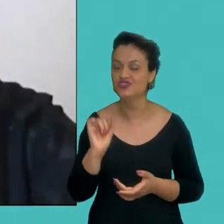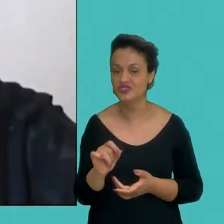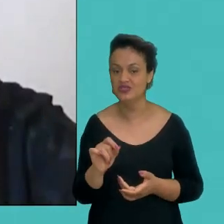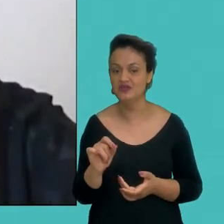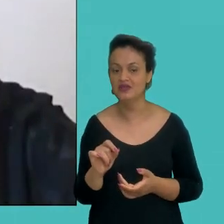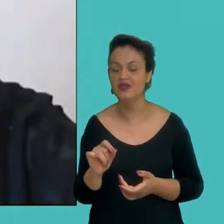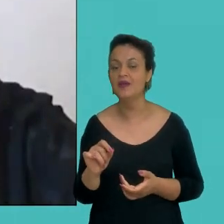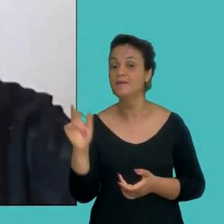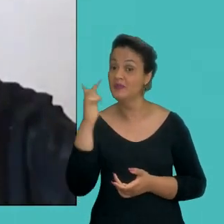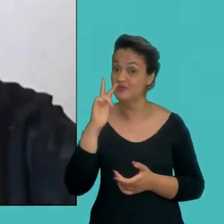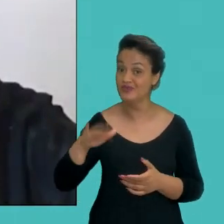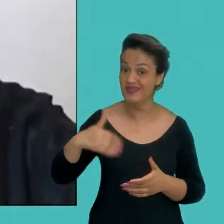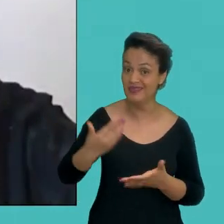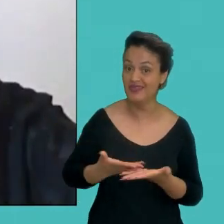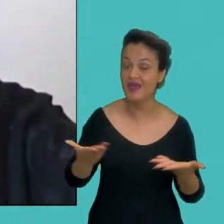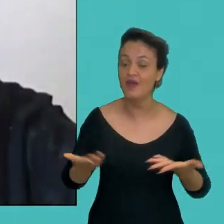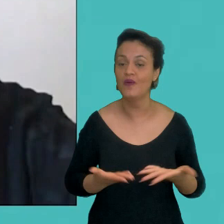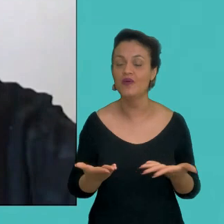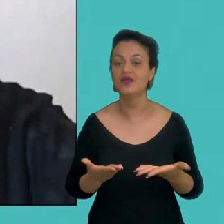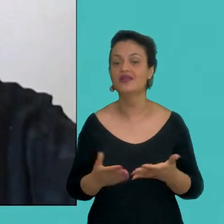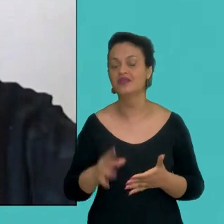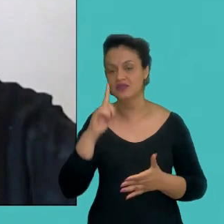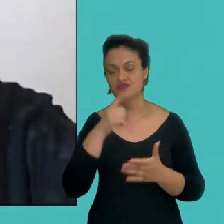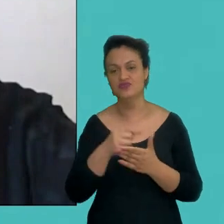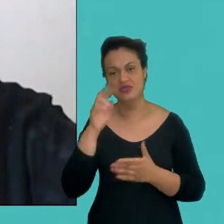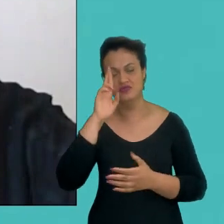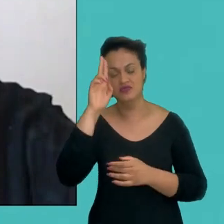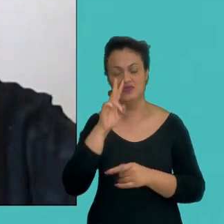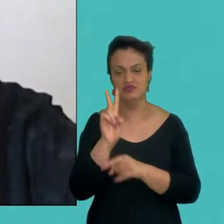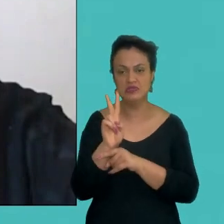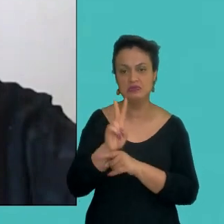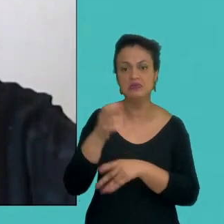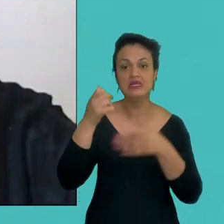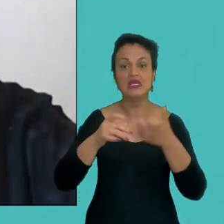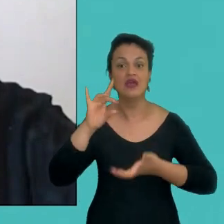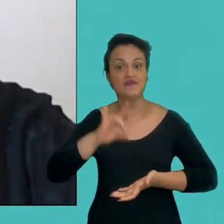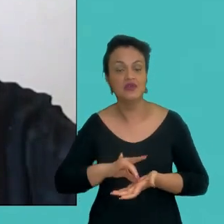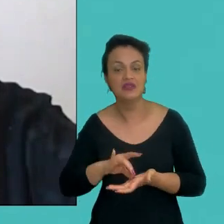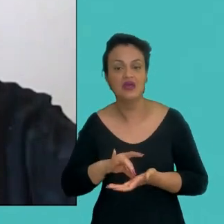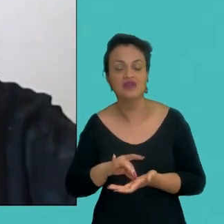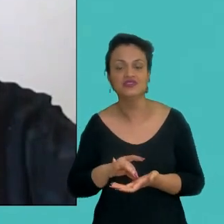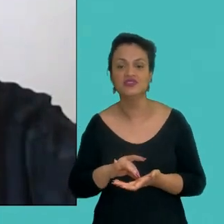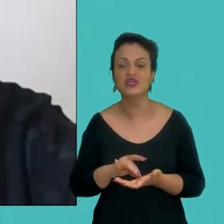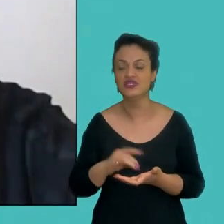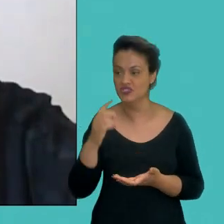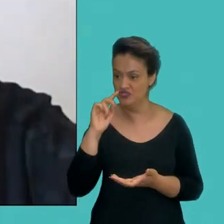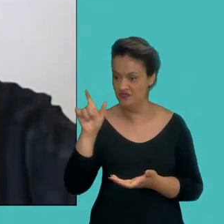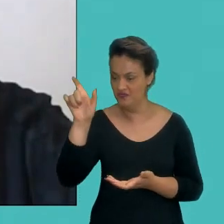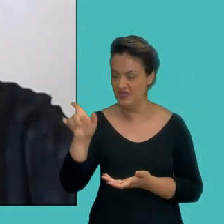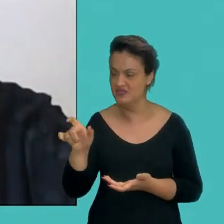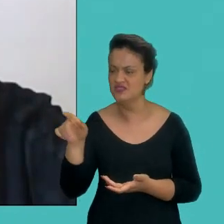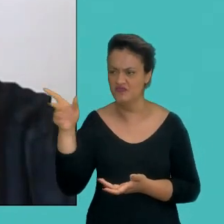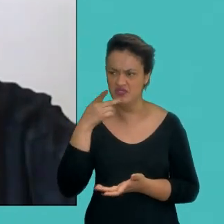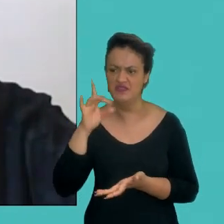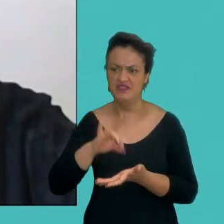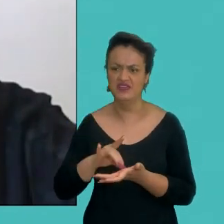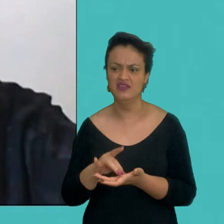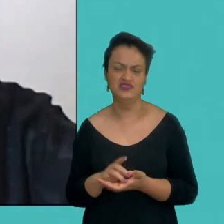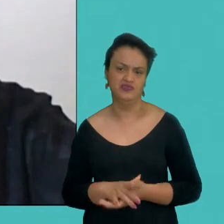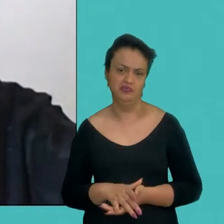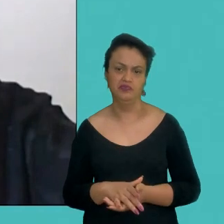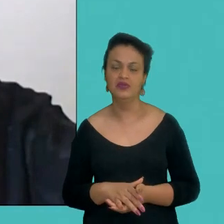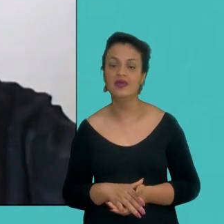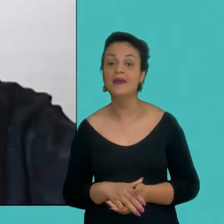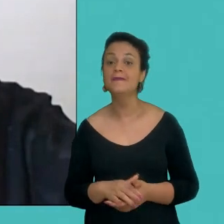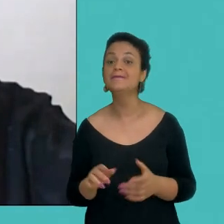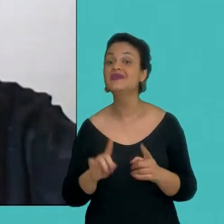ao fato dos que até aqui estabelecidos eram como guardiões da veracidade não são mais vistos como tais. Mas a pergunta não